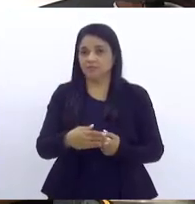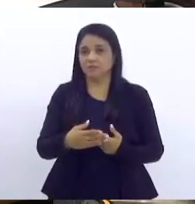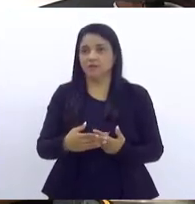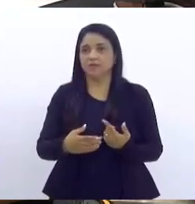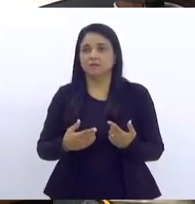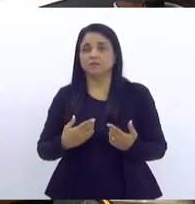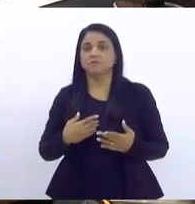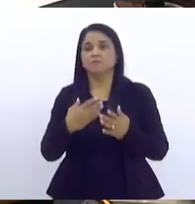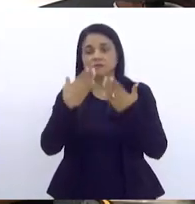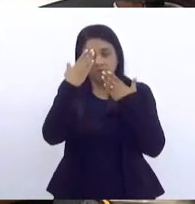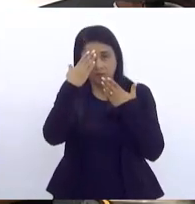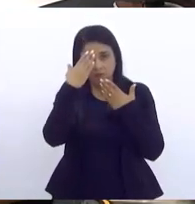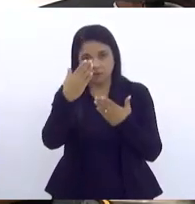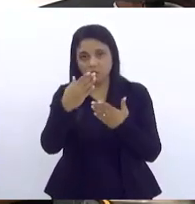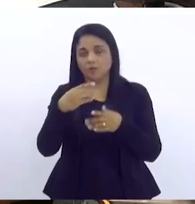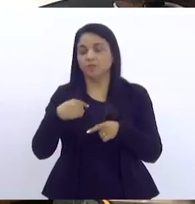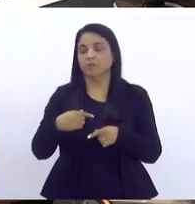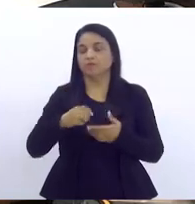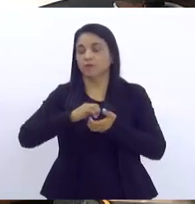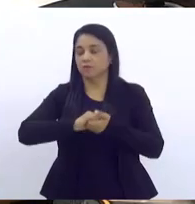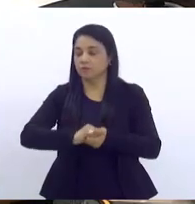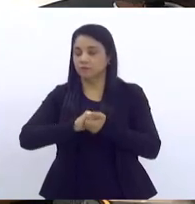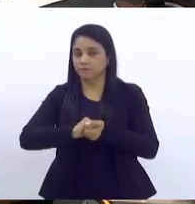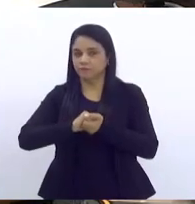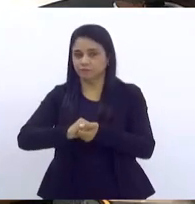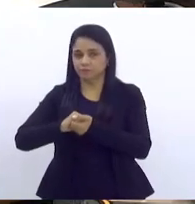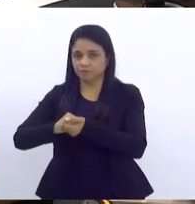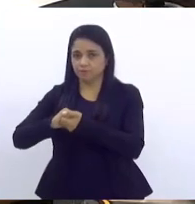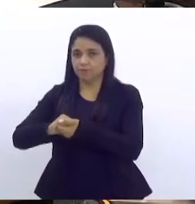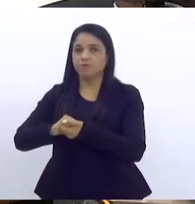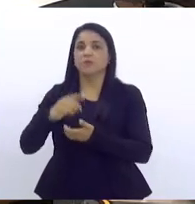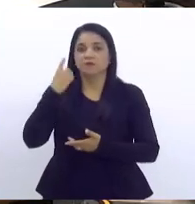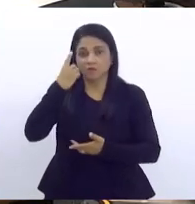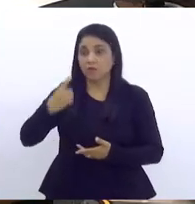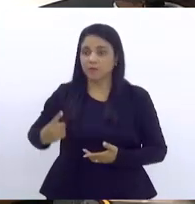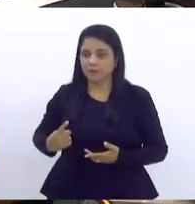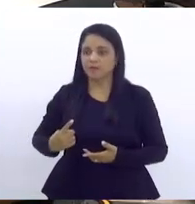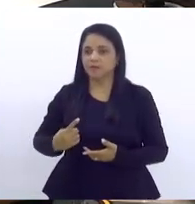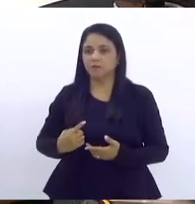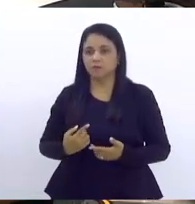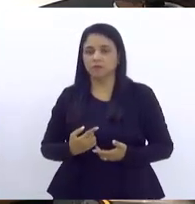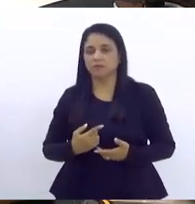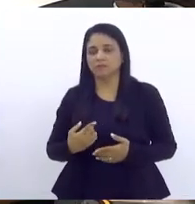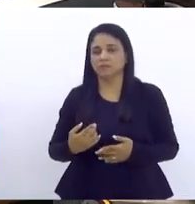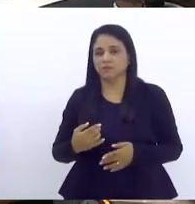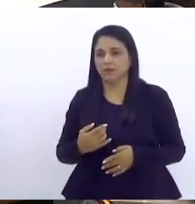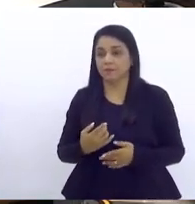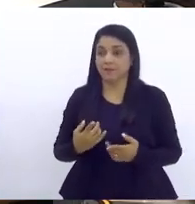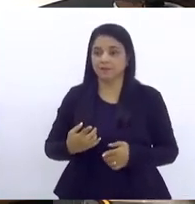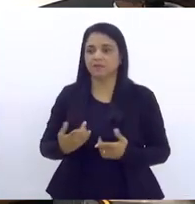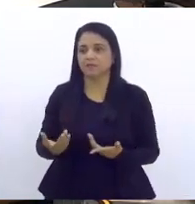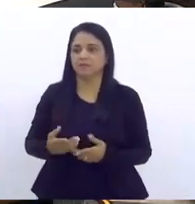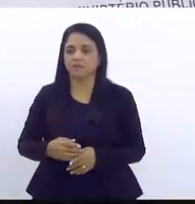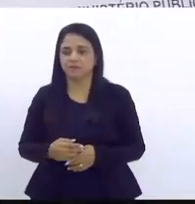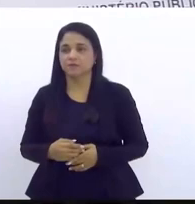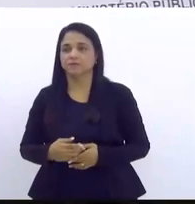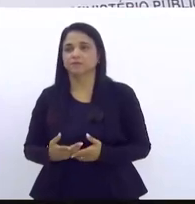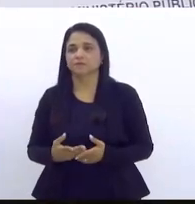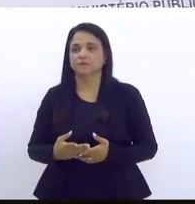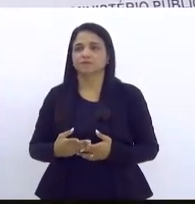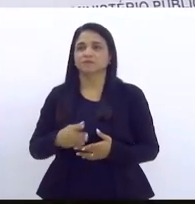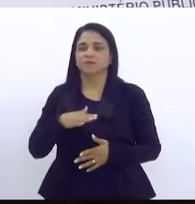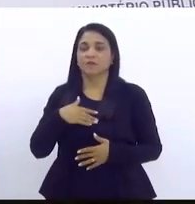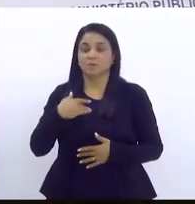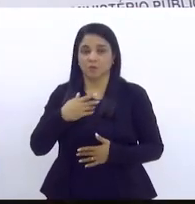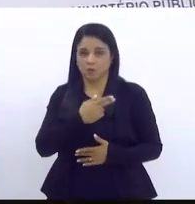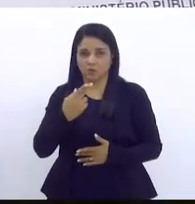pela iniciativa e condução dessa audiência pública as demais autoridades sociedade civil academia e e a todos presentes meu nome é